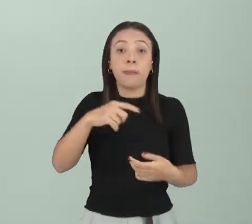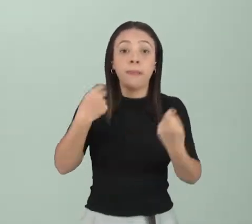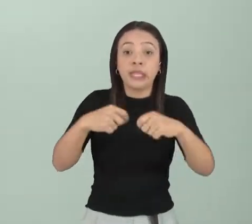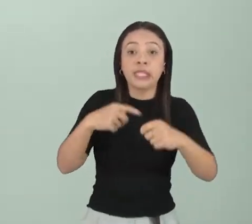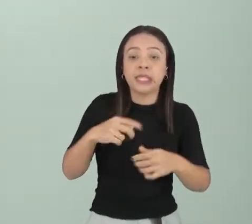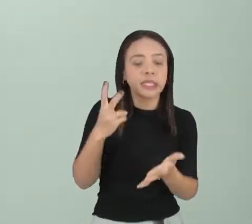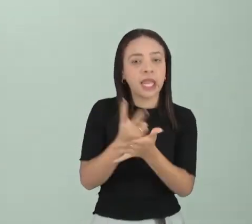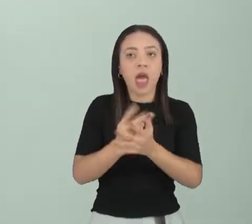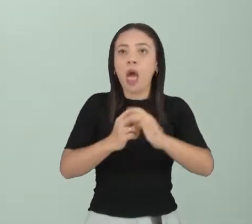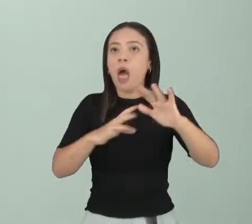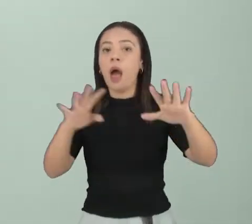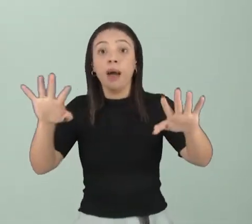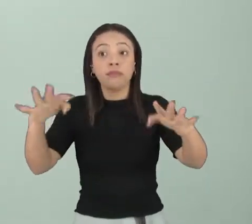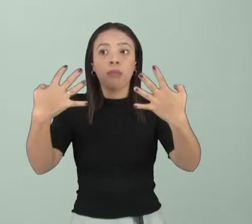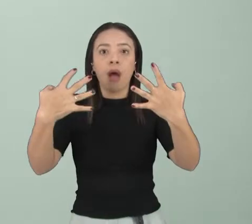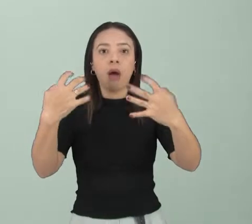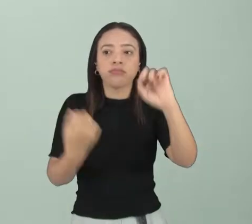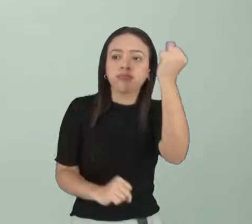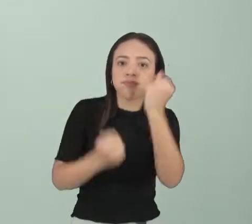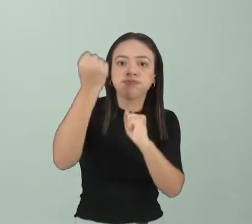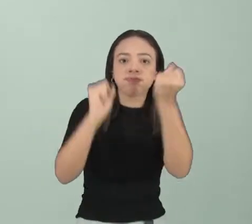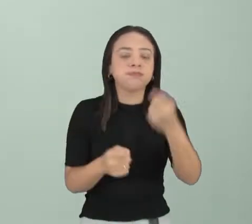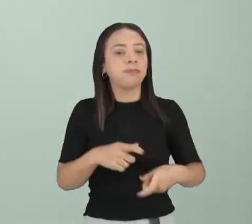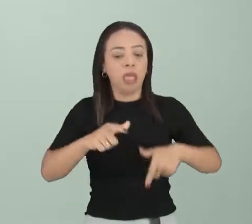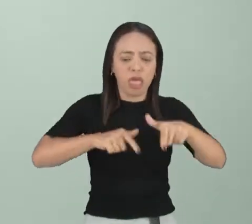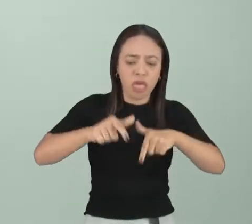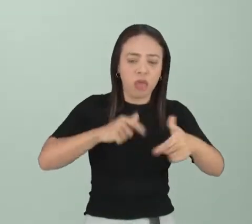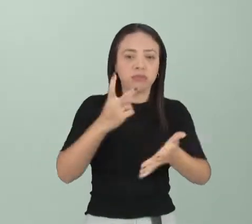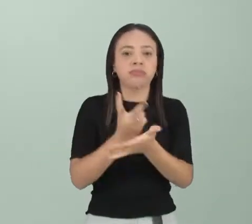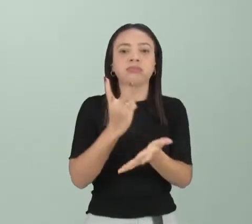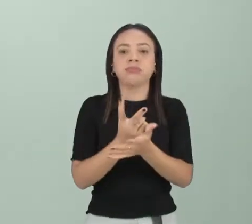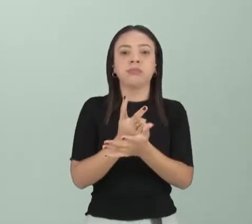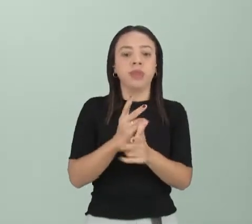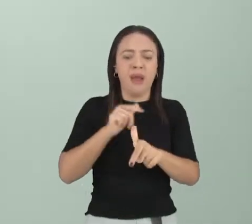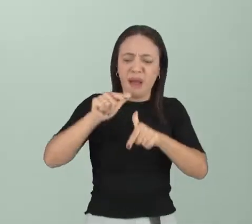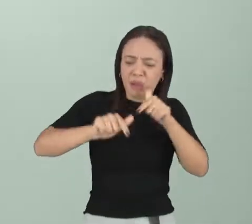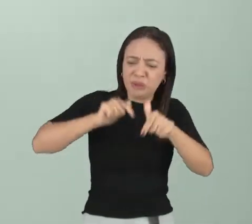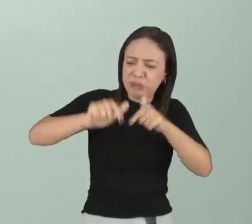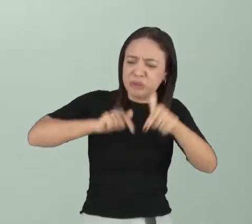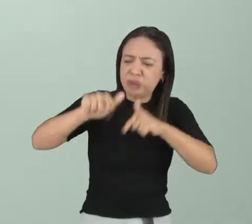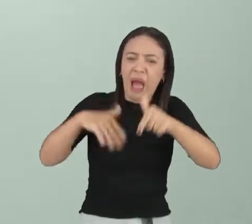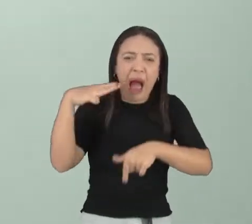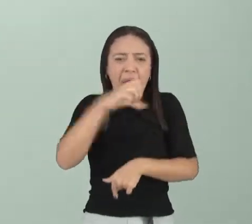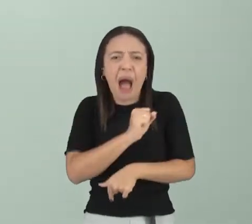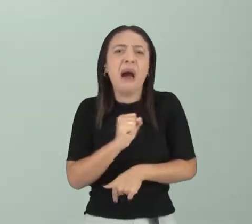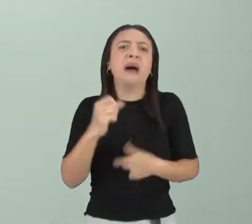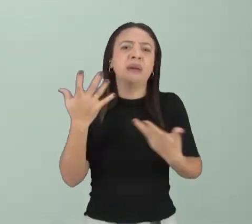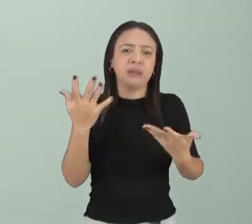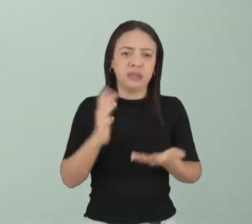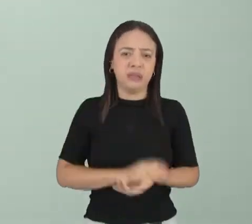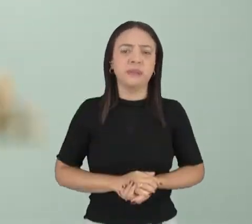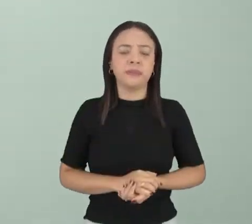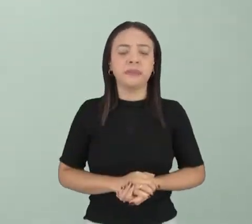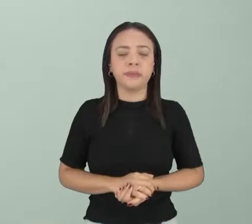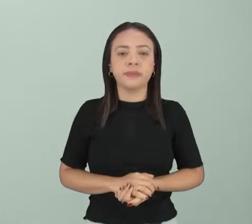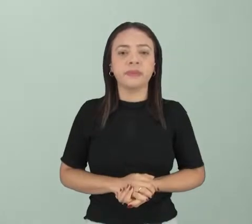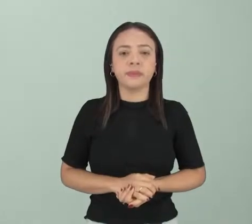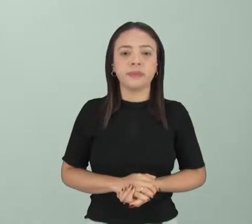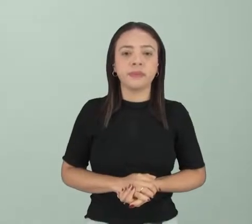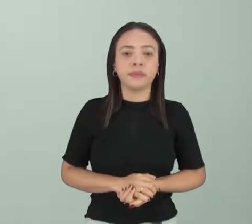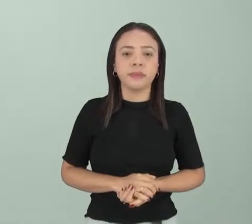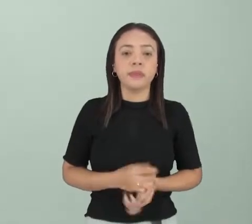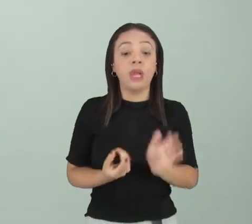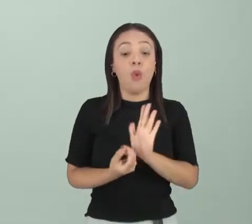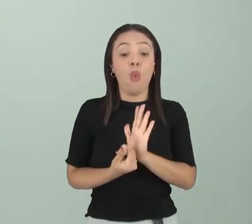vem com esse tempo da fábrica tá pessoal dentro desse processo de produção que fica tudo muito mais acelerado né aí o tempo então